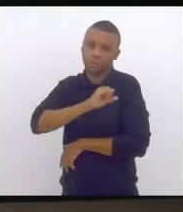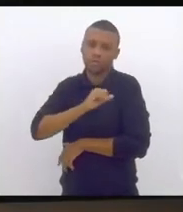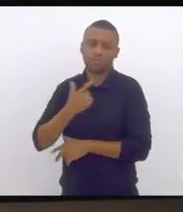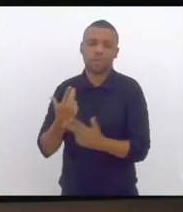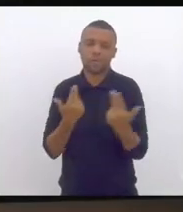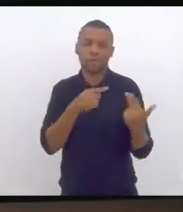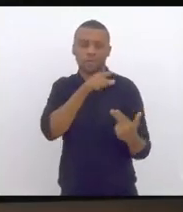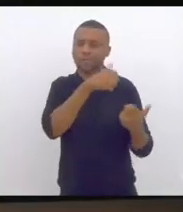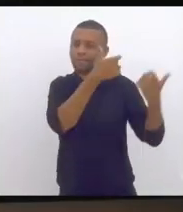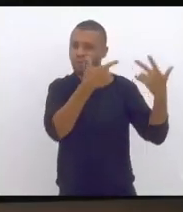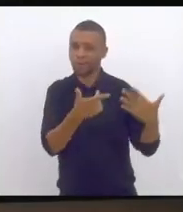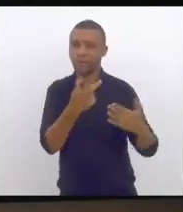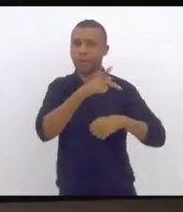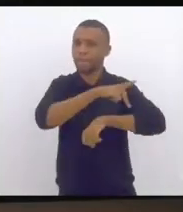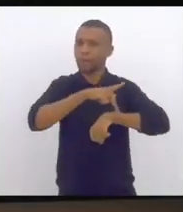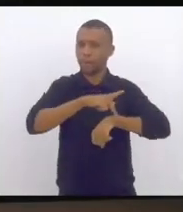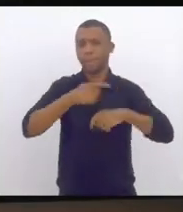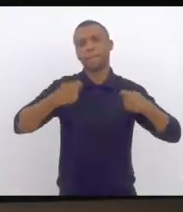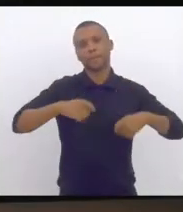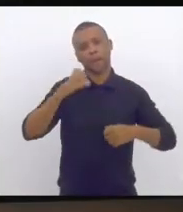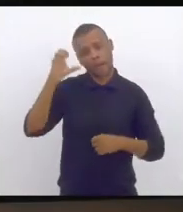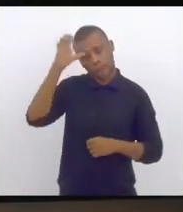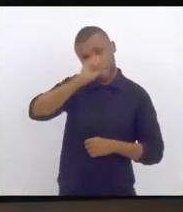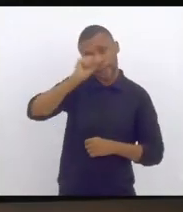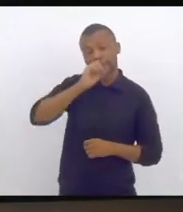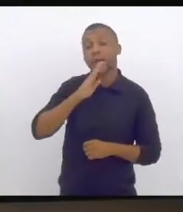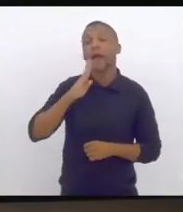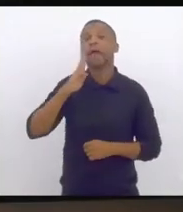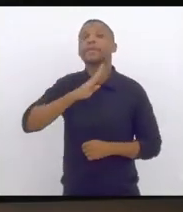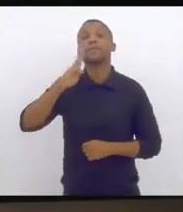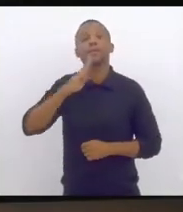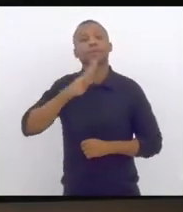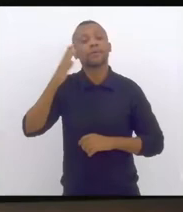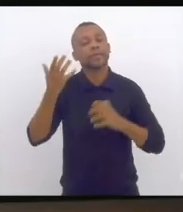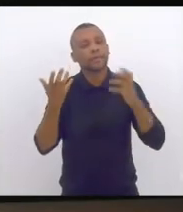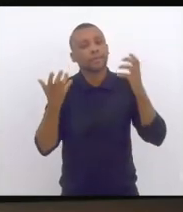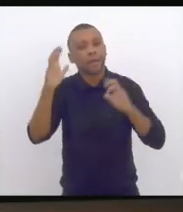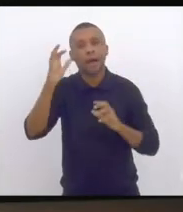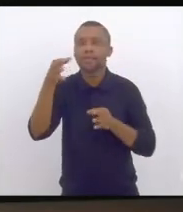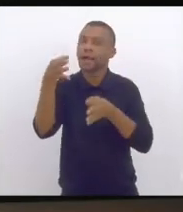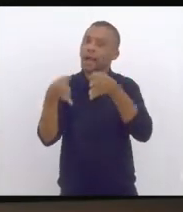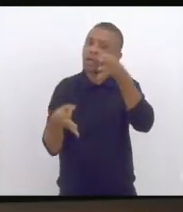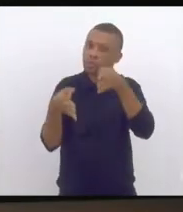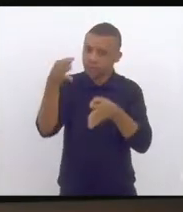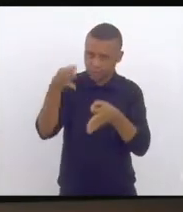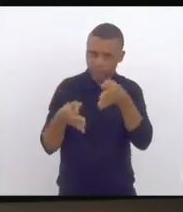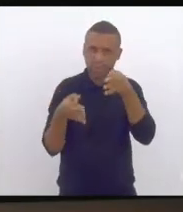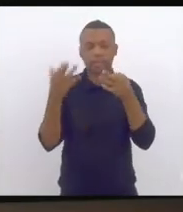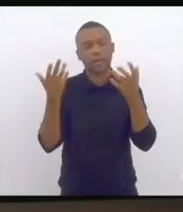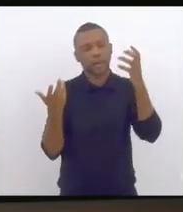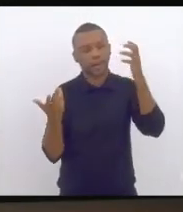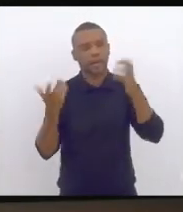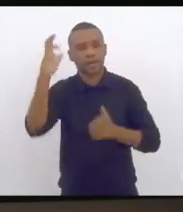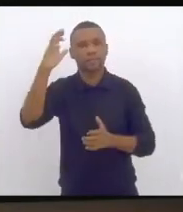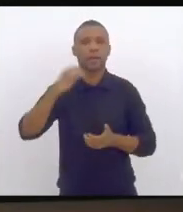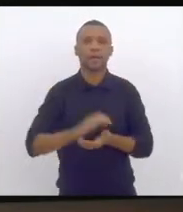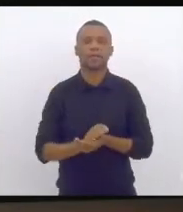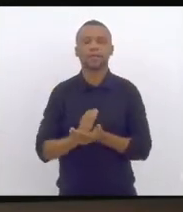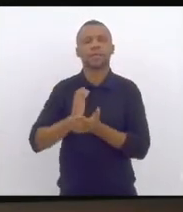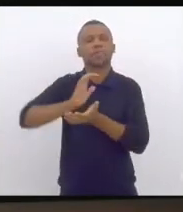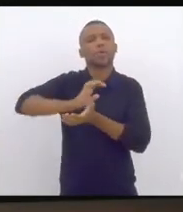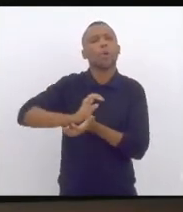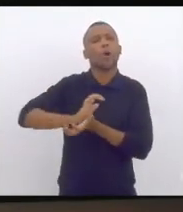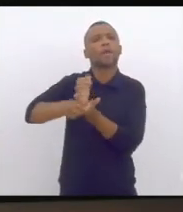pedagoga, precisam aprender que as emergências climáticas, que a justiça climática, que o